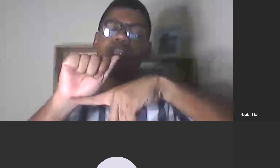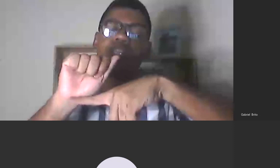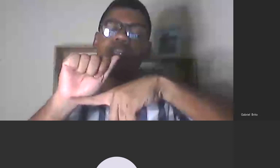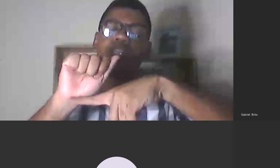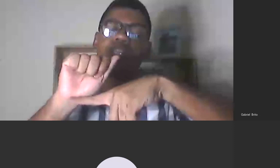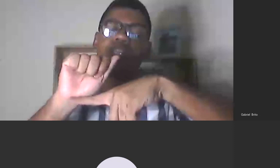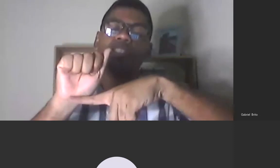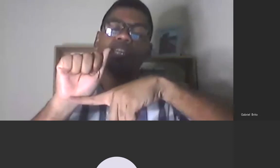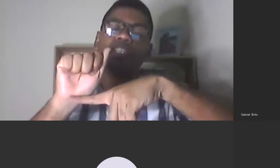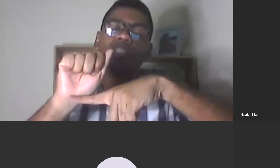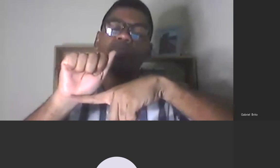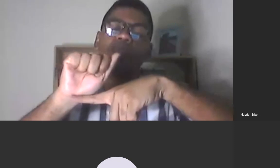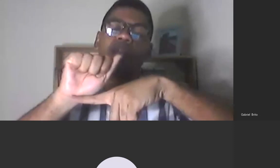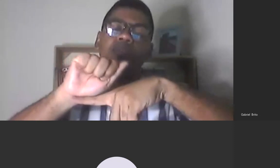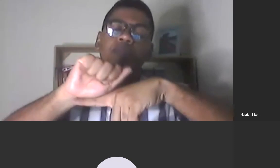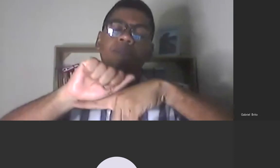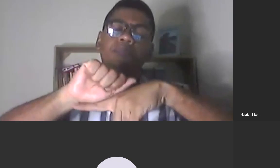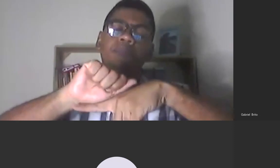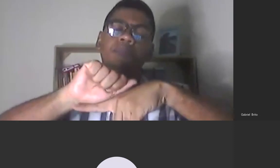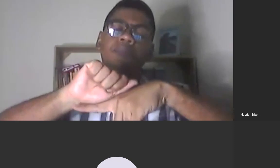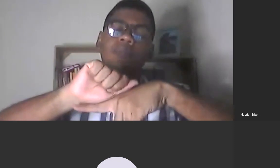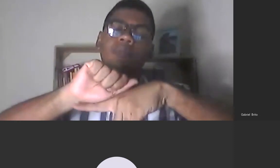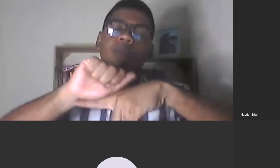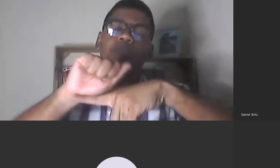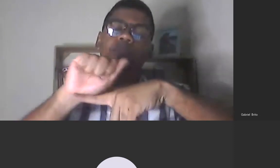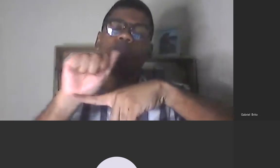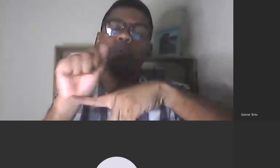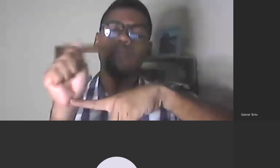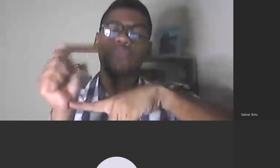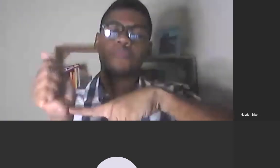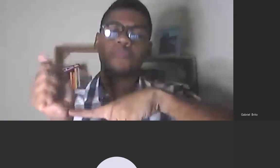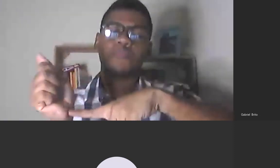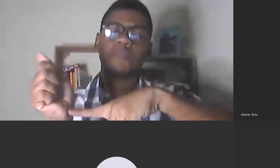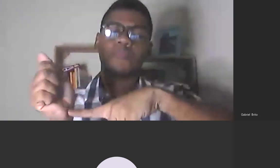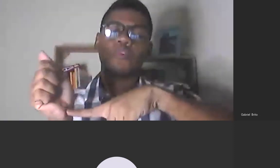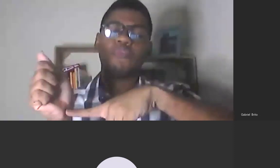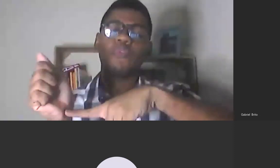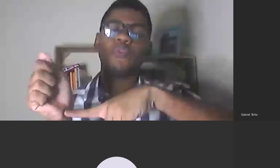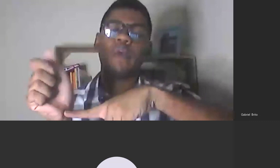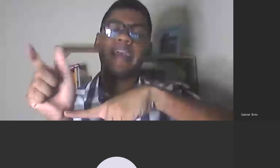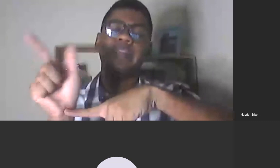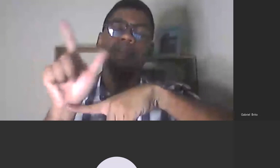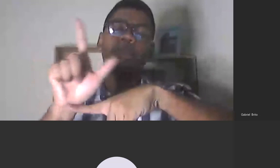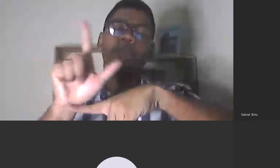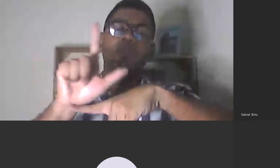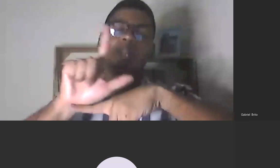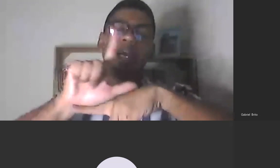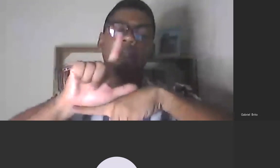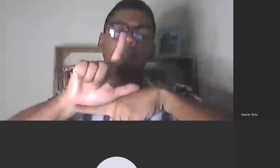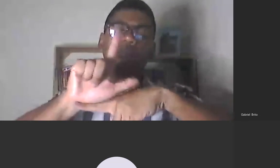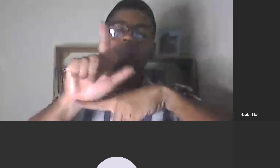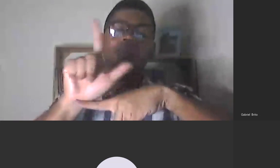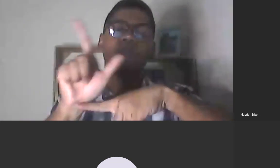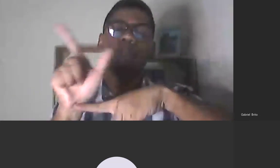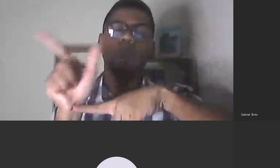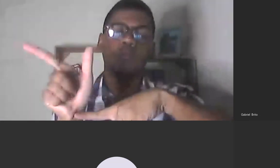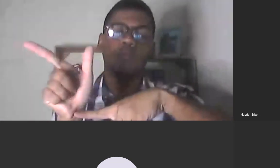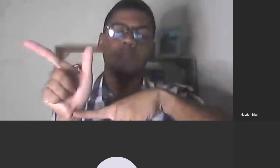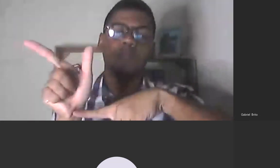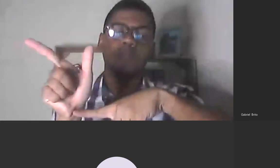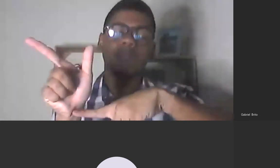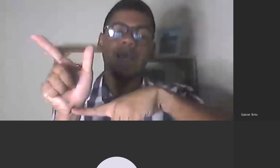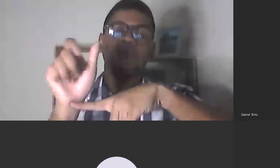Outra em A. A gente agita para um lado, para o outro. Configura o L para um lado,